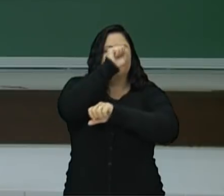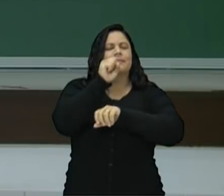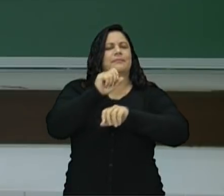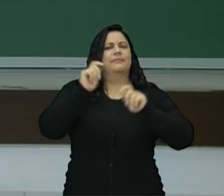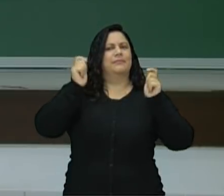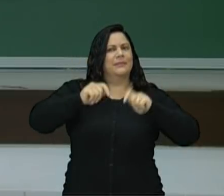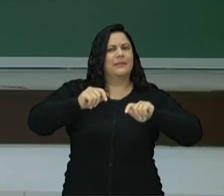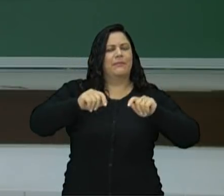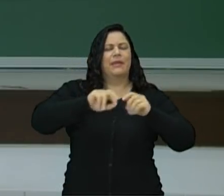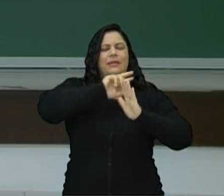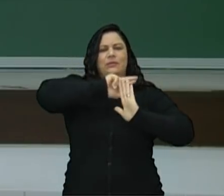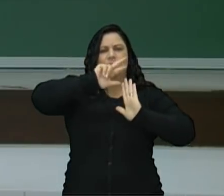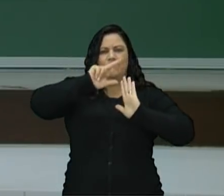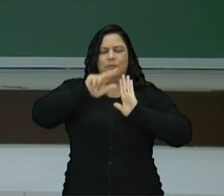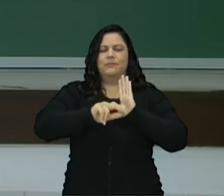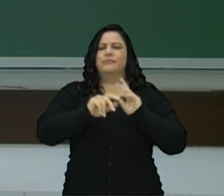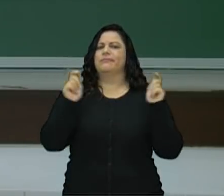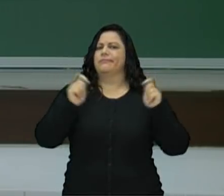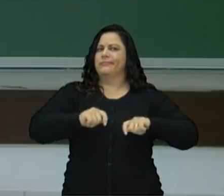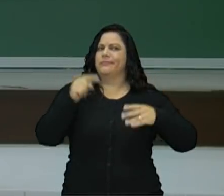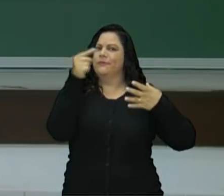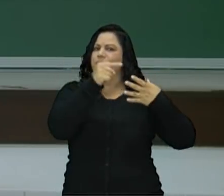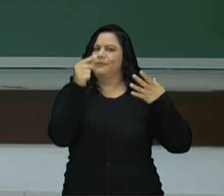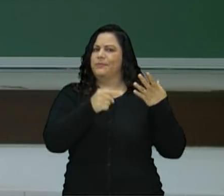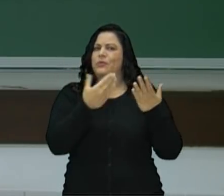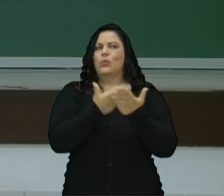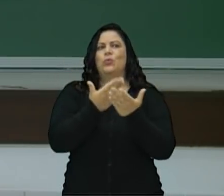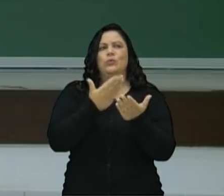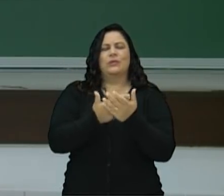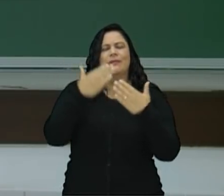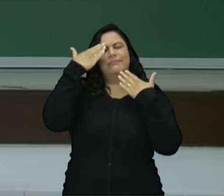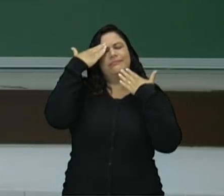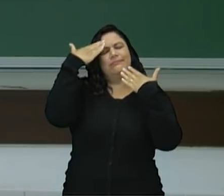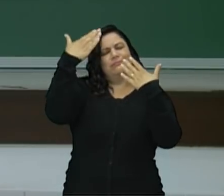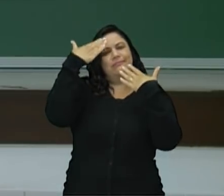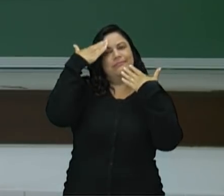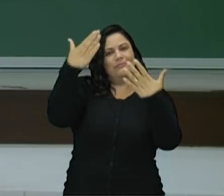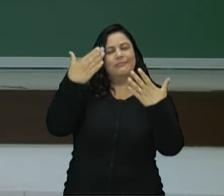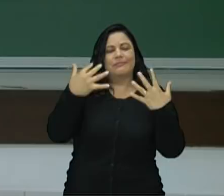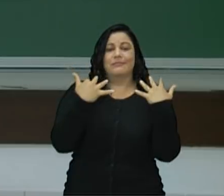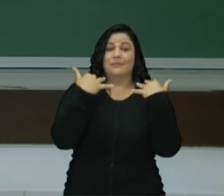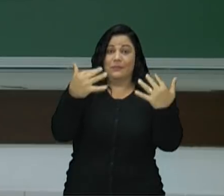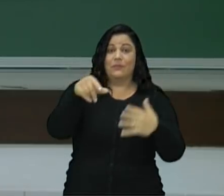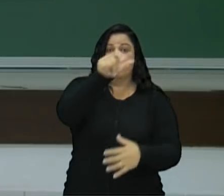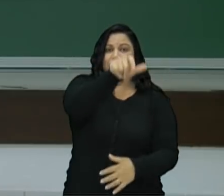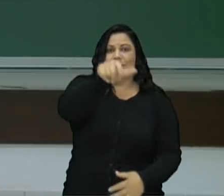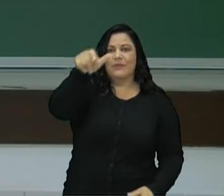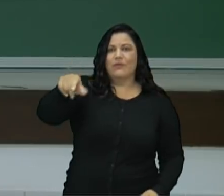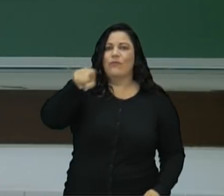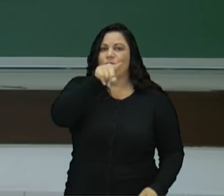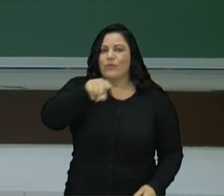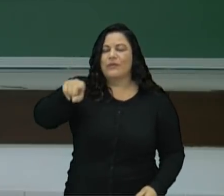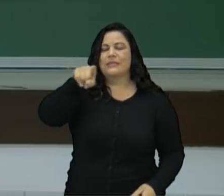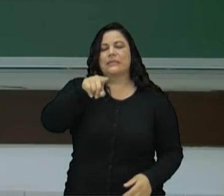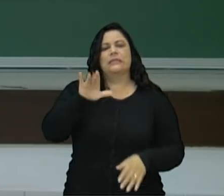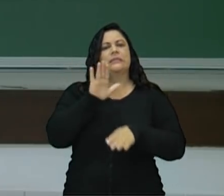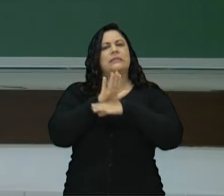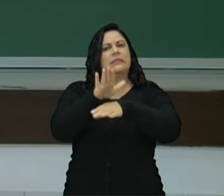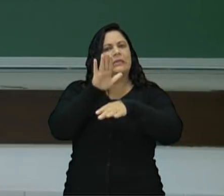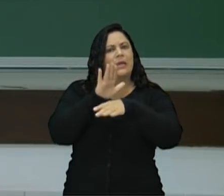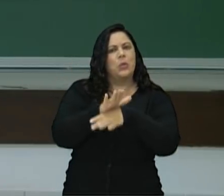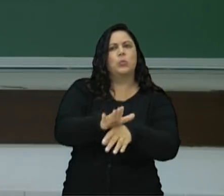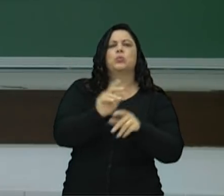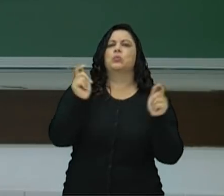elipse e o que a gente viu na aula de hoje. Agradeço aí imensamente a participação de todos vocês. Espero ter contribuído com o aprendizado